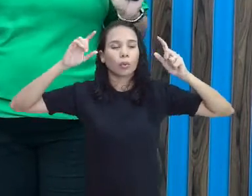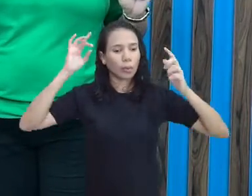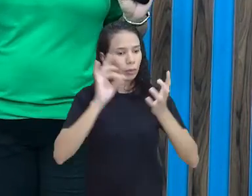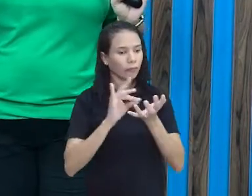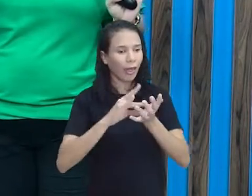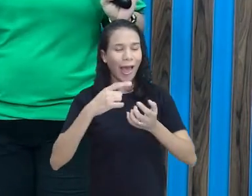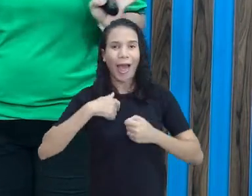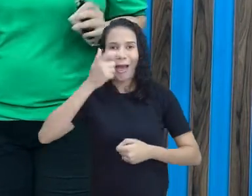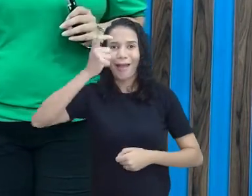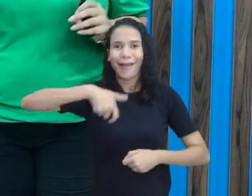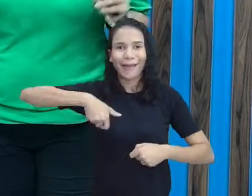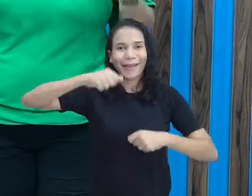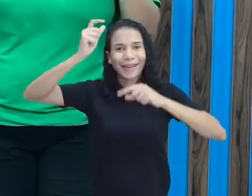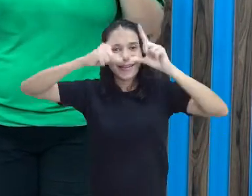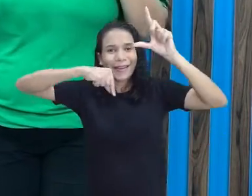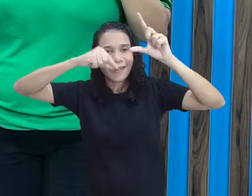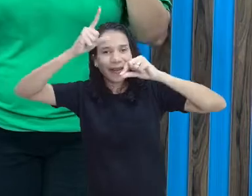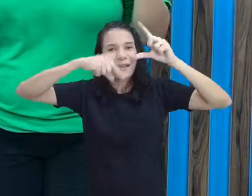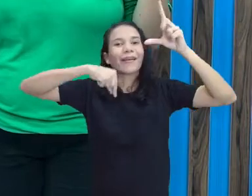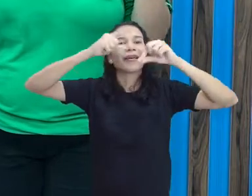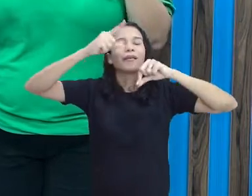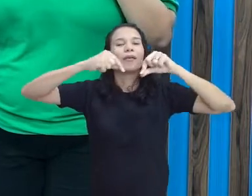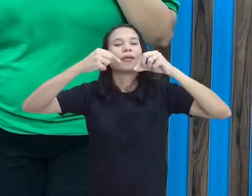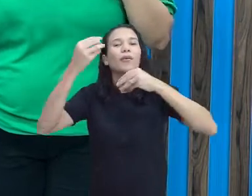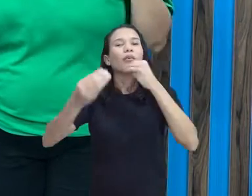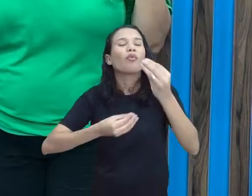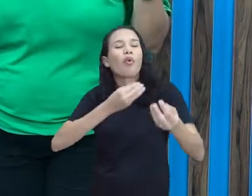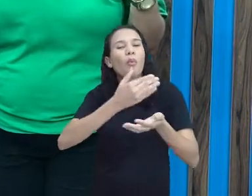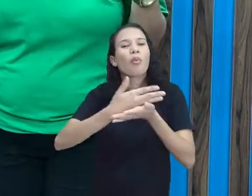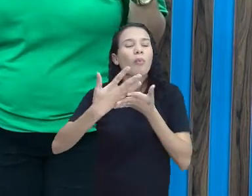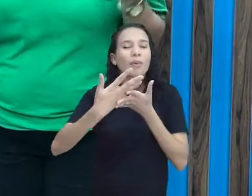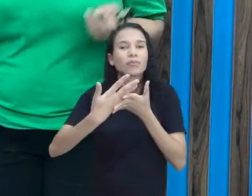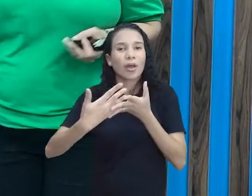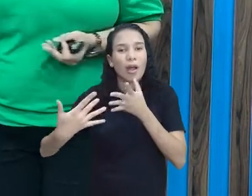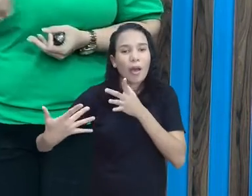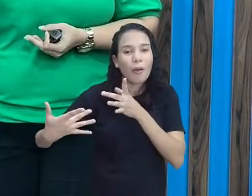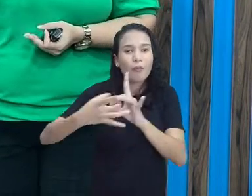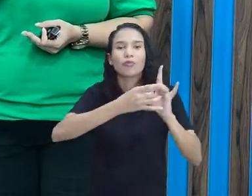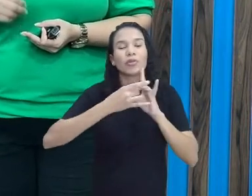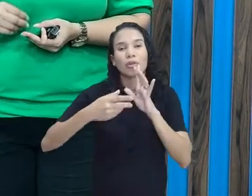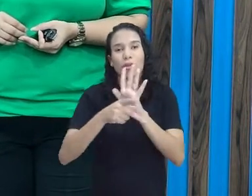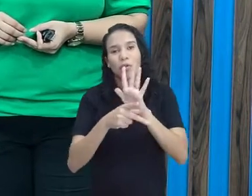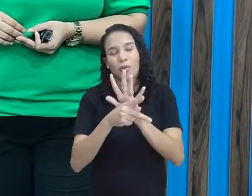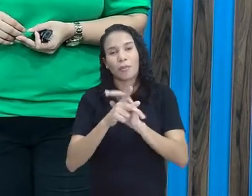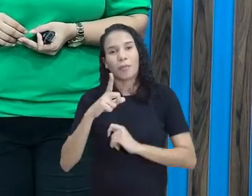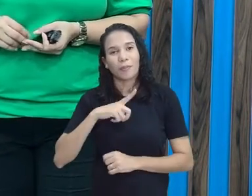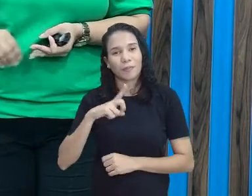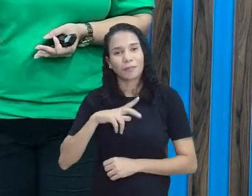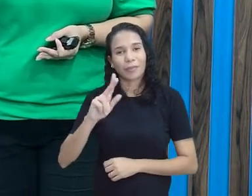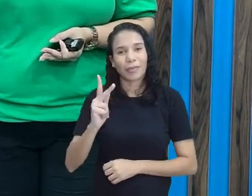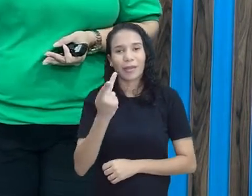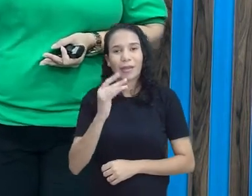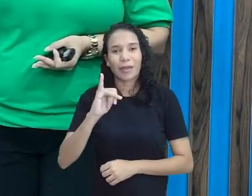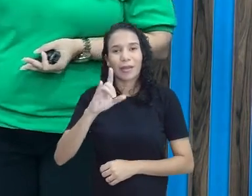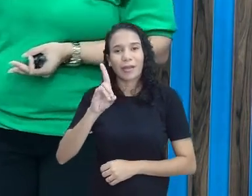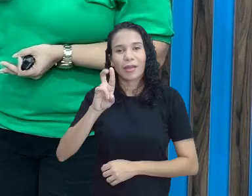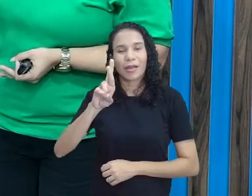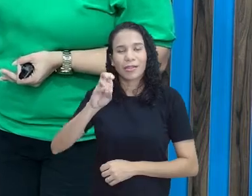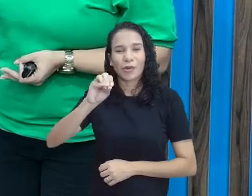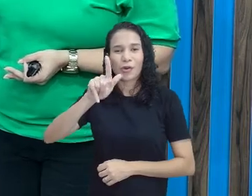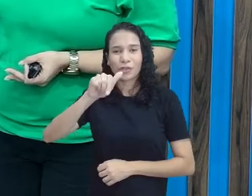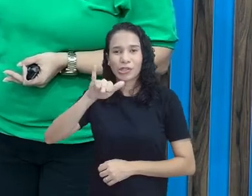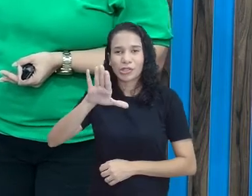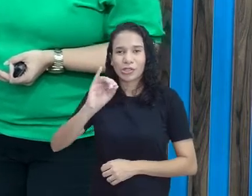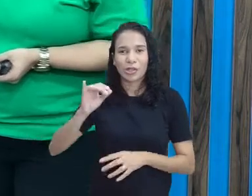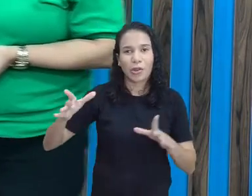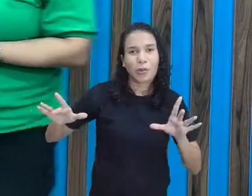verdade, tá certo? E aí começa o quê? A fusão de átomos de hidrogênio. Quando ocorre essa fusão